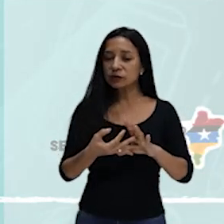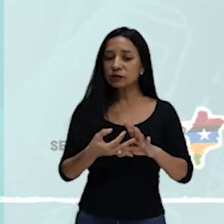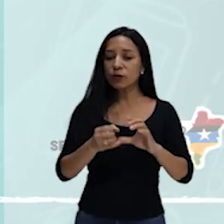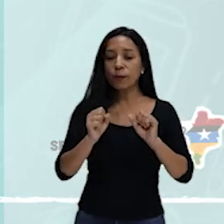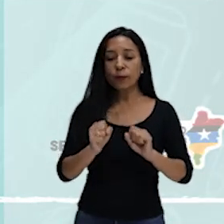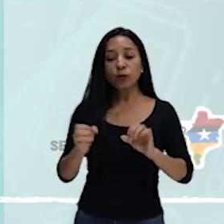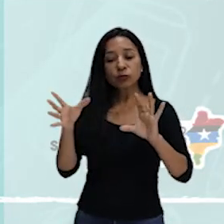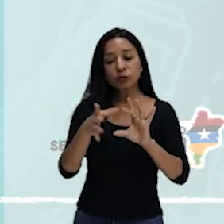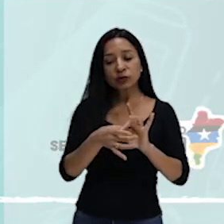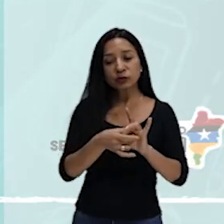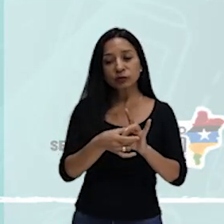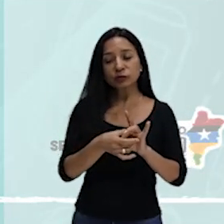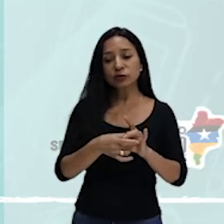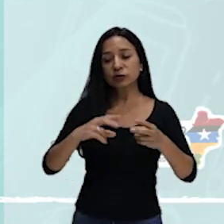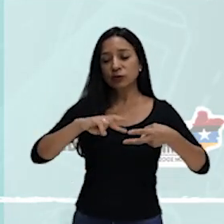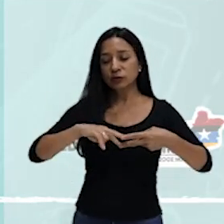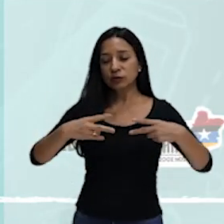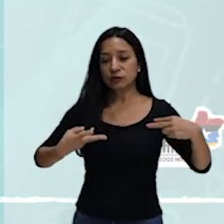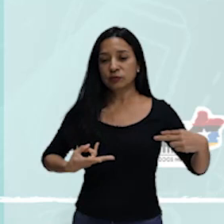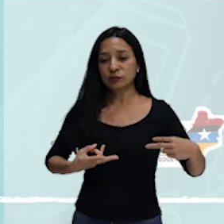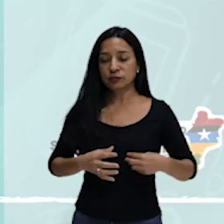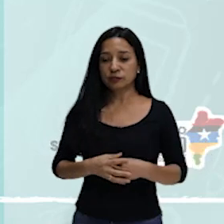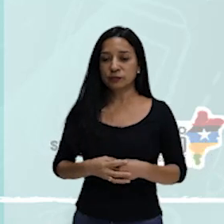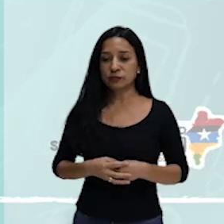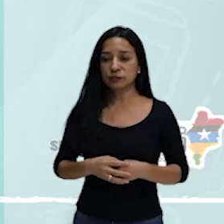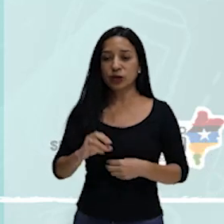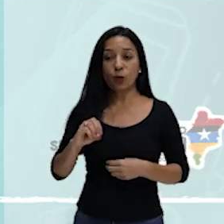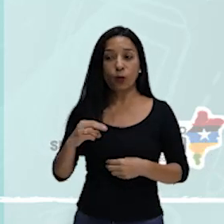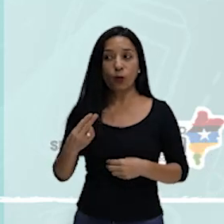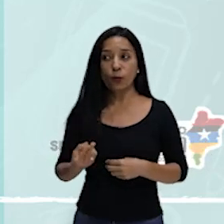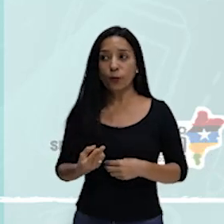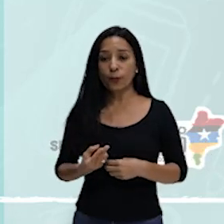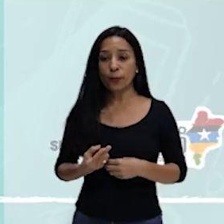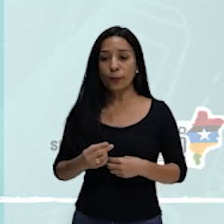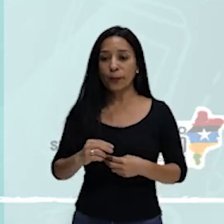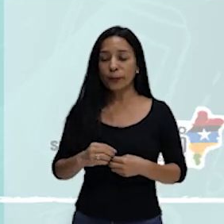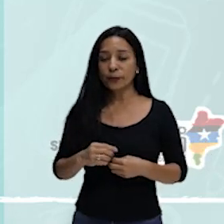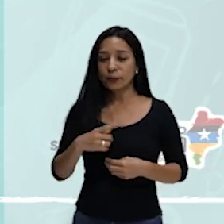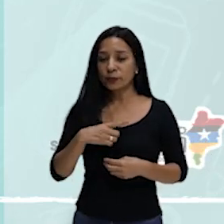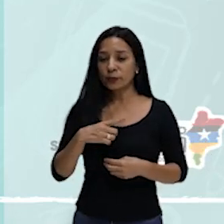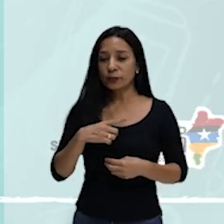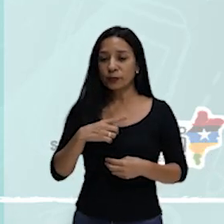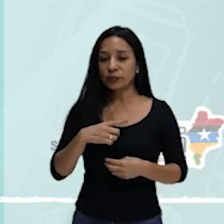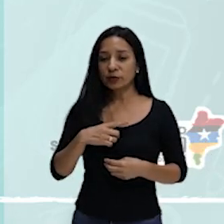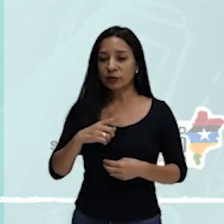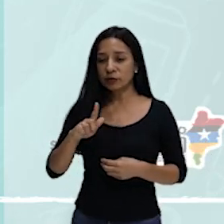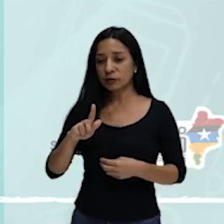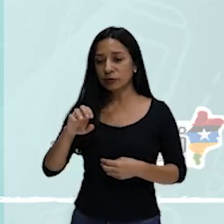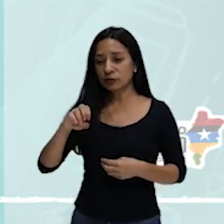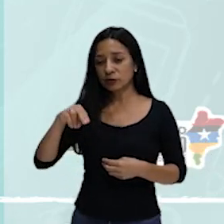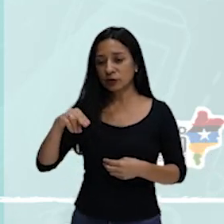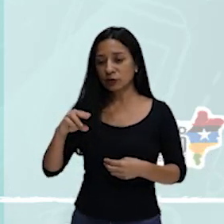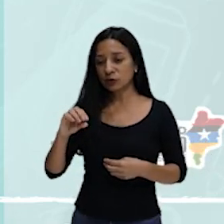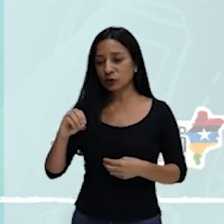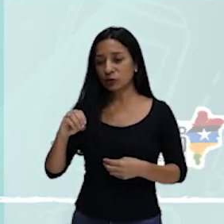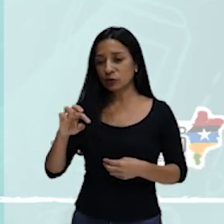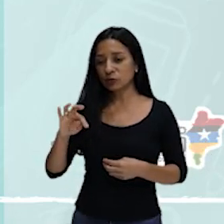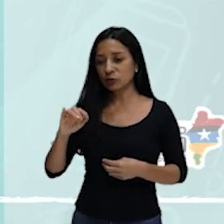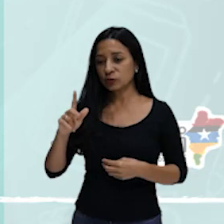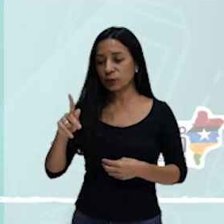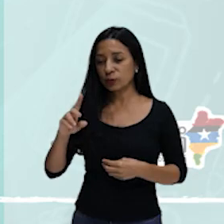ser correspondente a este genótipo. Ou seja, esse indivíduo ele tem este genótipo. Mas ele